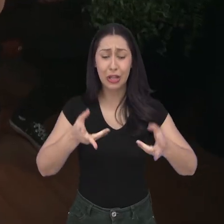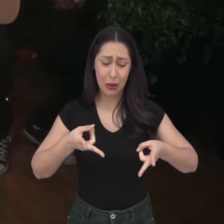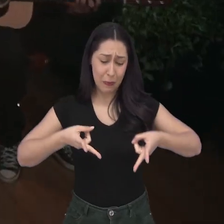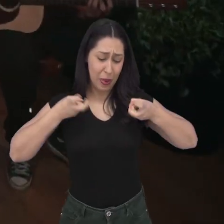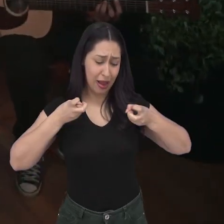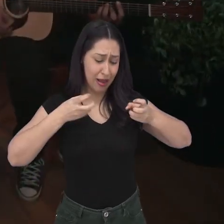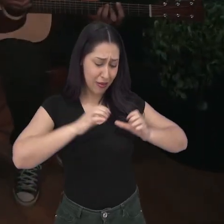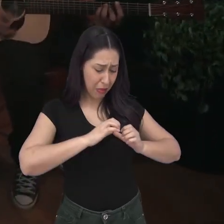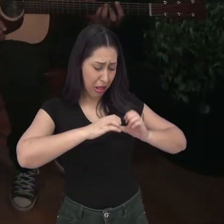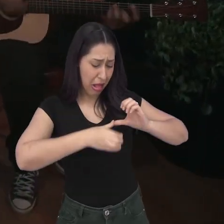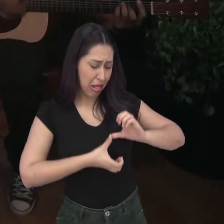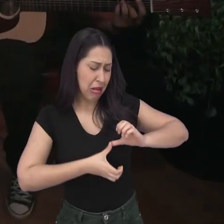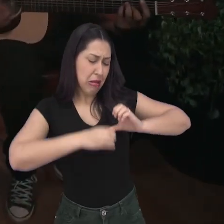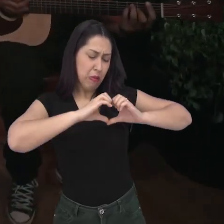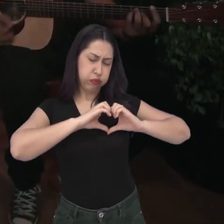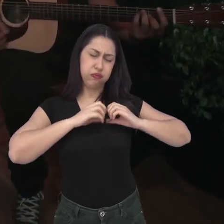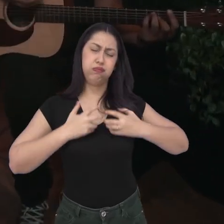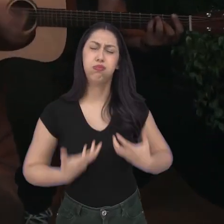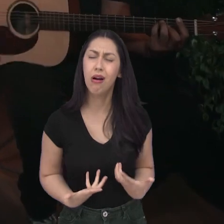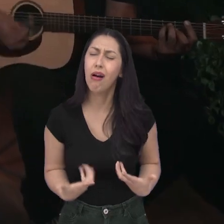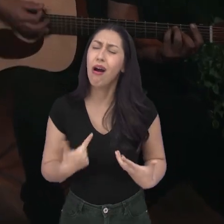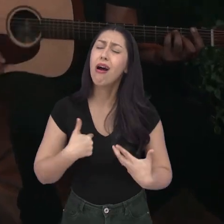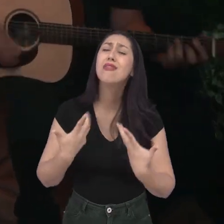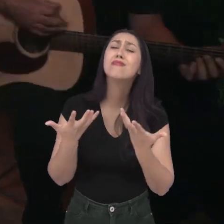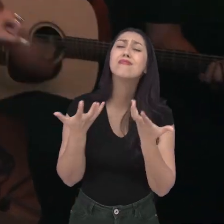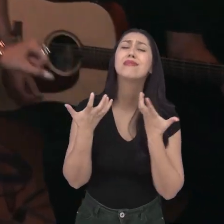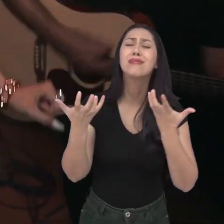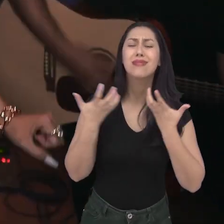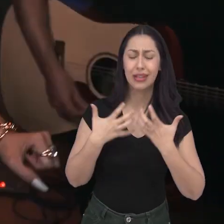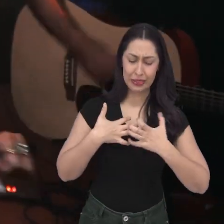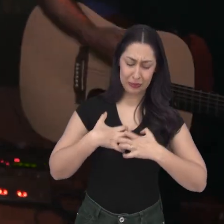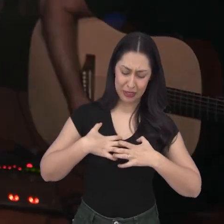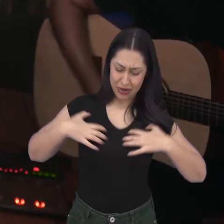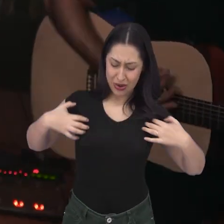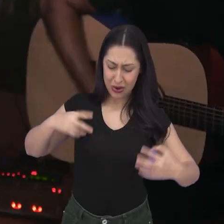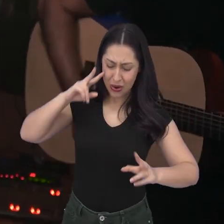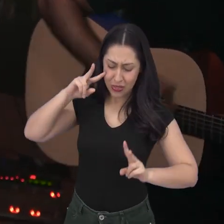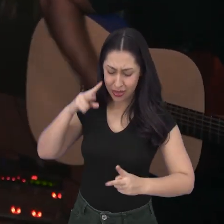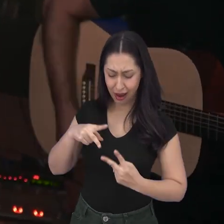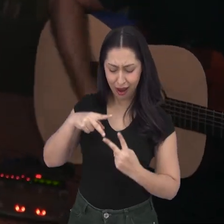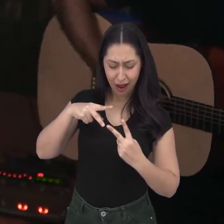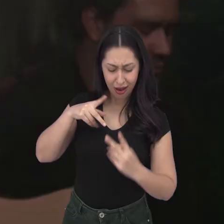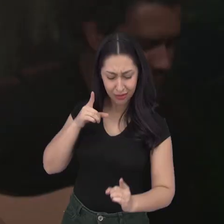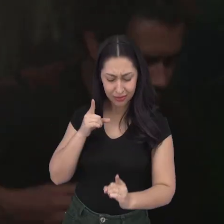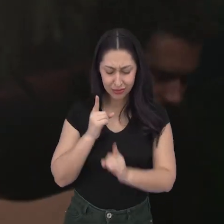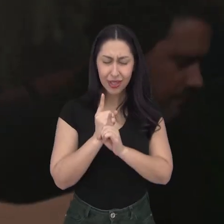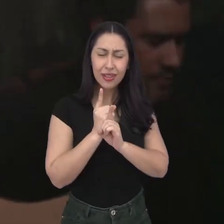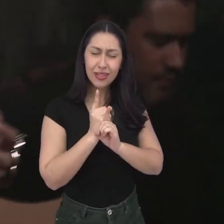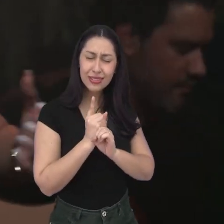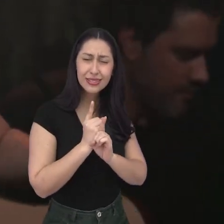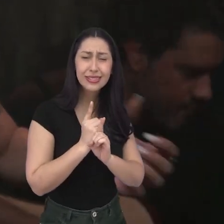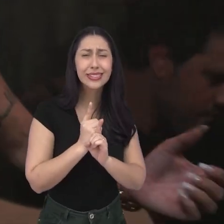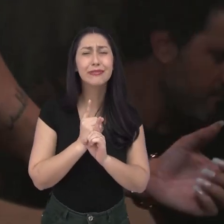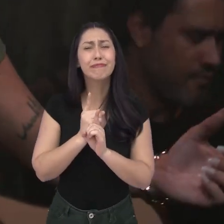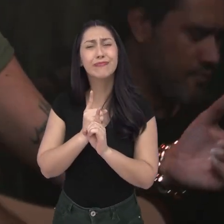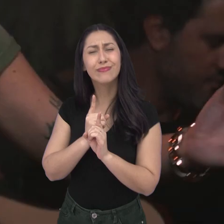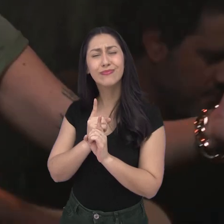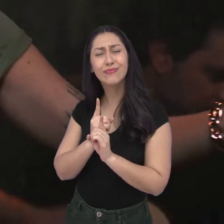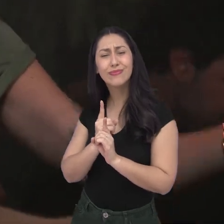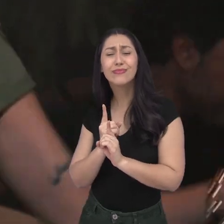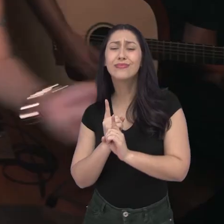de tanto me refazer, tô procurando alguma forma de me encontrar.